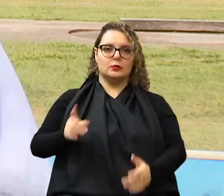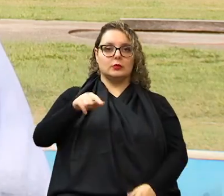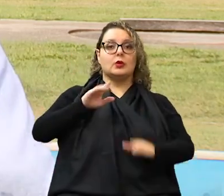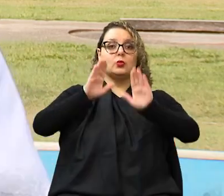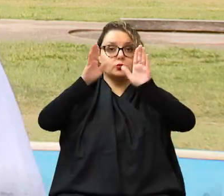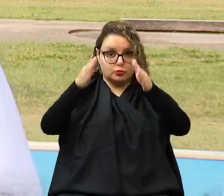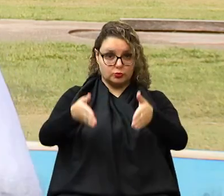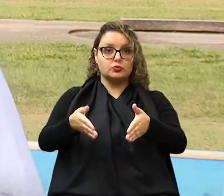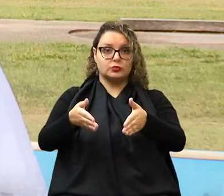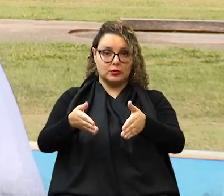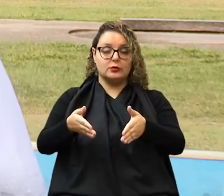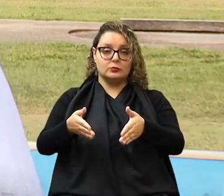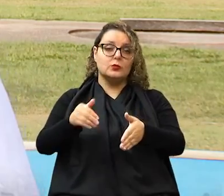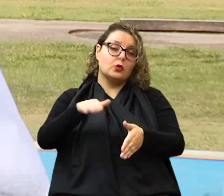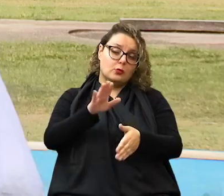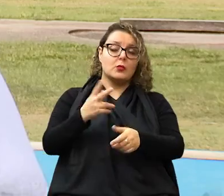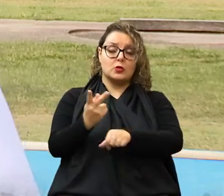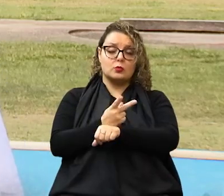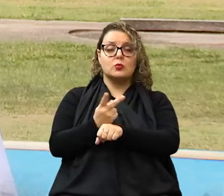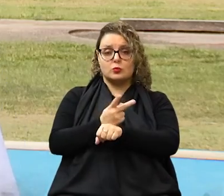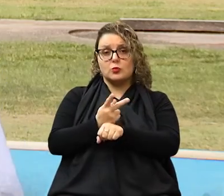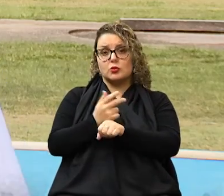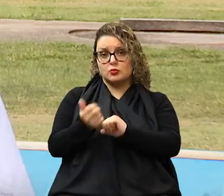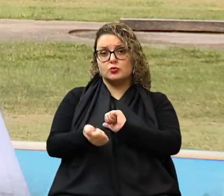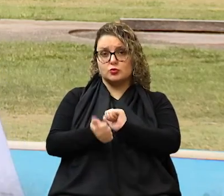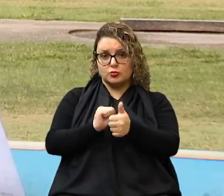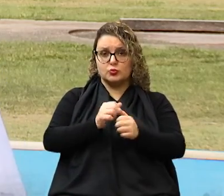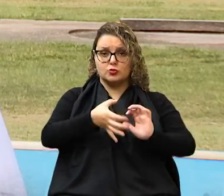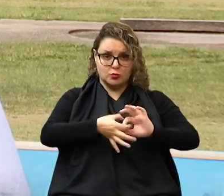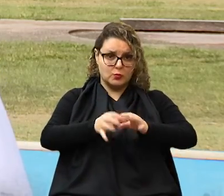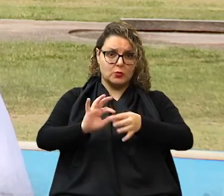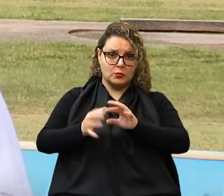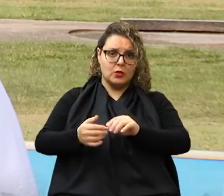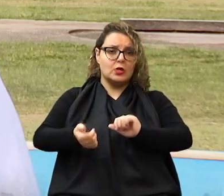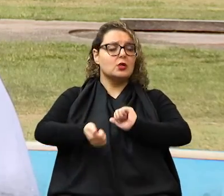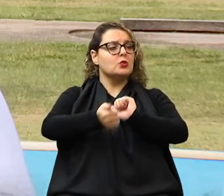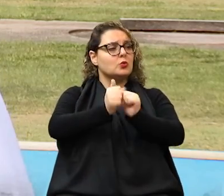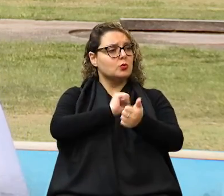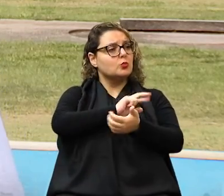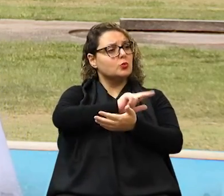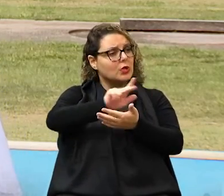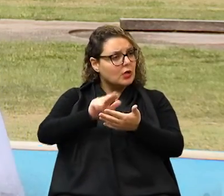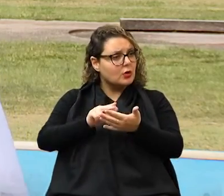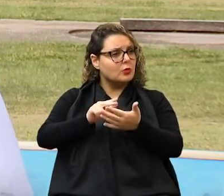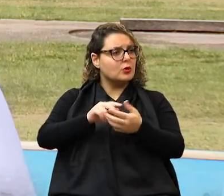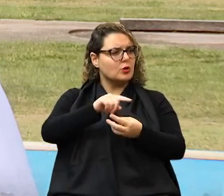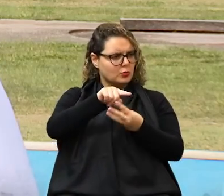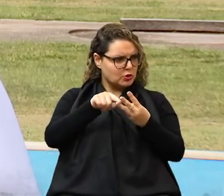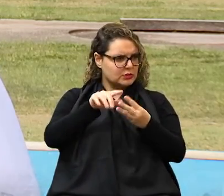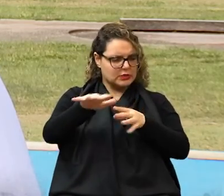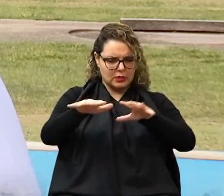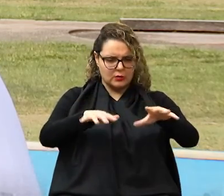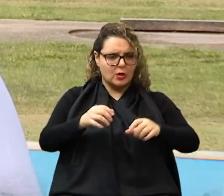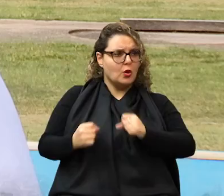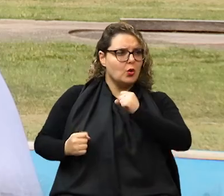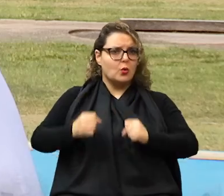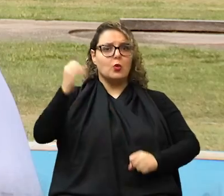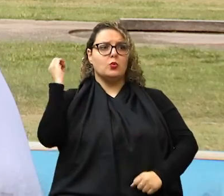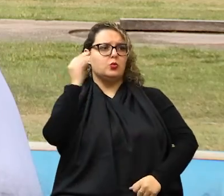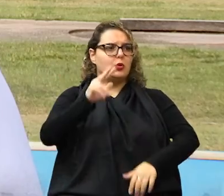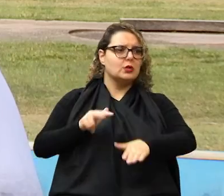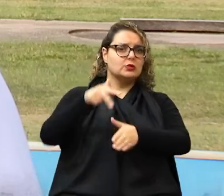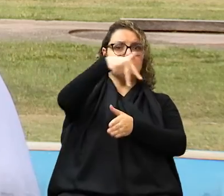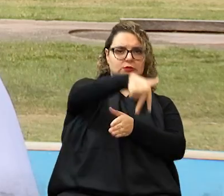tornando o centro e um dos esportes mais procurados dos Jogos. E o atletismo é uma modalidade composta por 3 áreas: